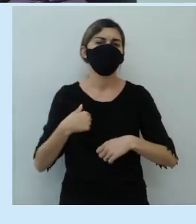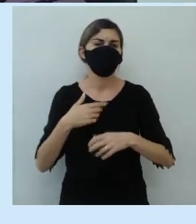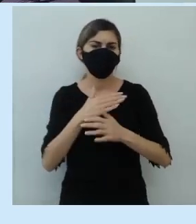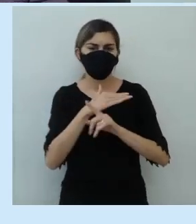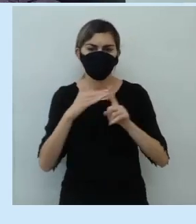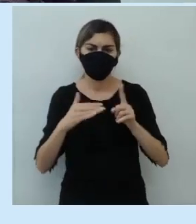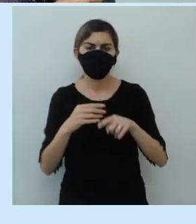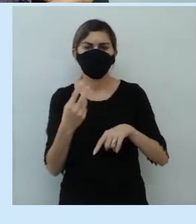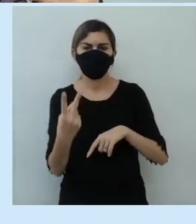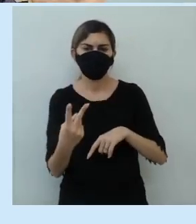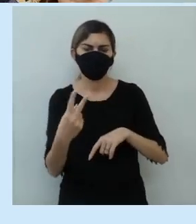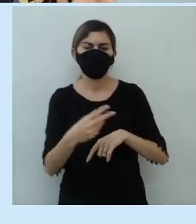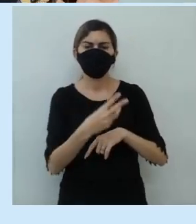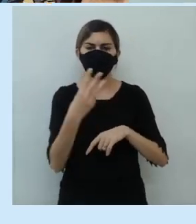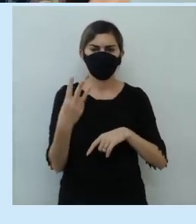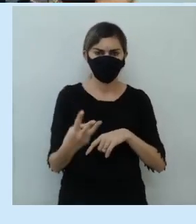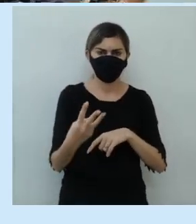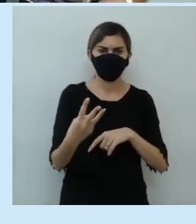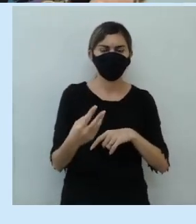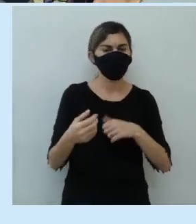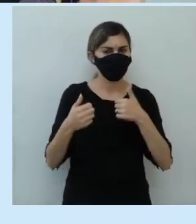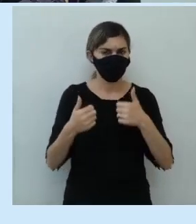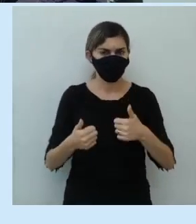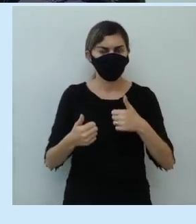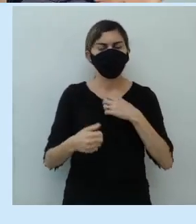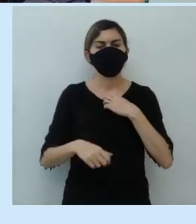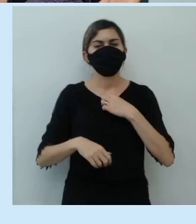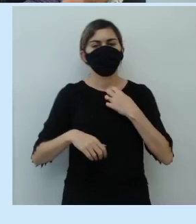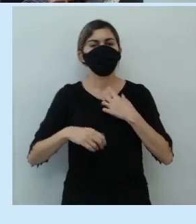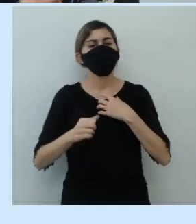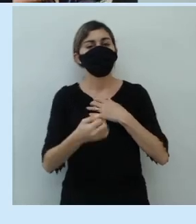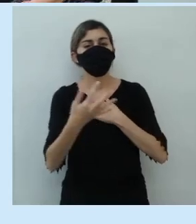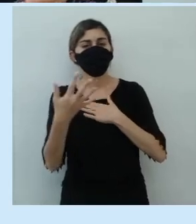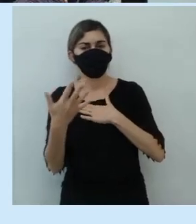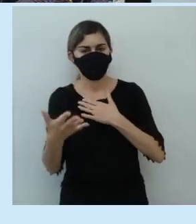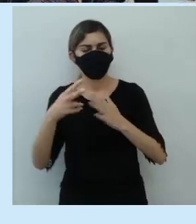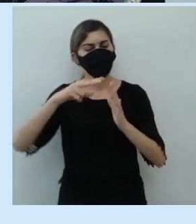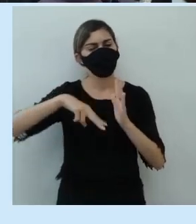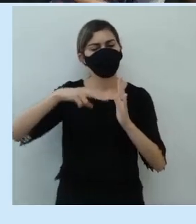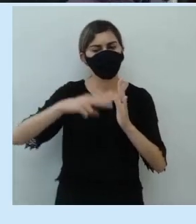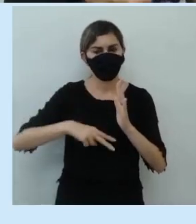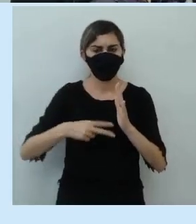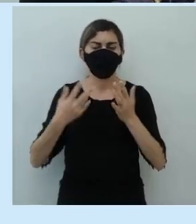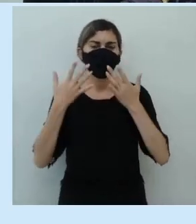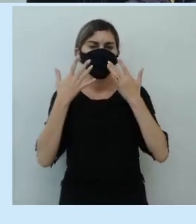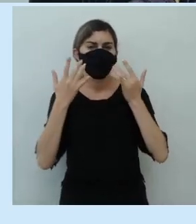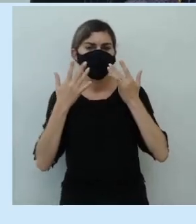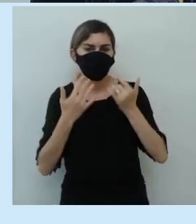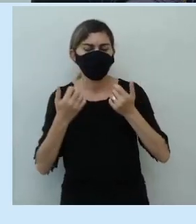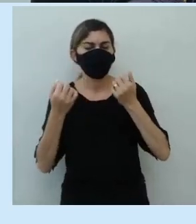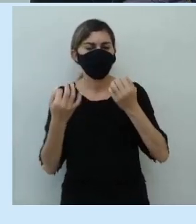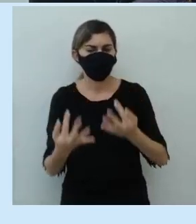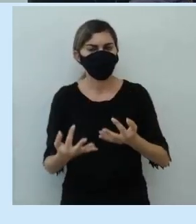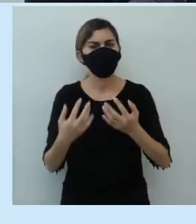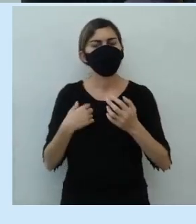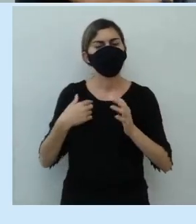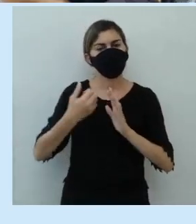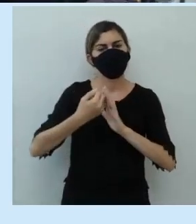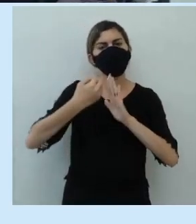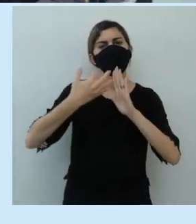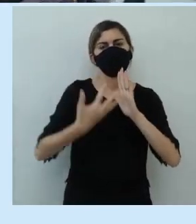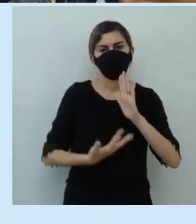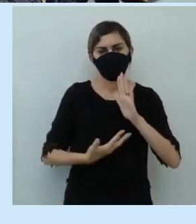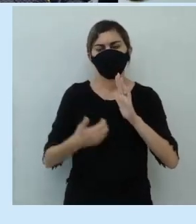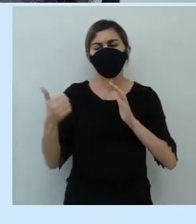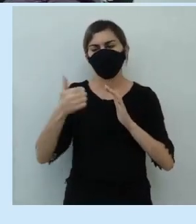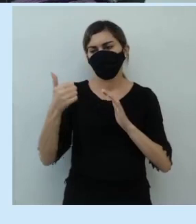2 ou 3 atos, tá certo? E aí, quando você vai ler um gênero dramático, você vai perceber que ele vai fazer uma descrição desse